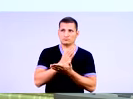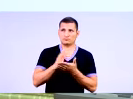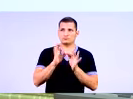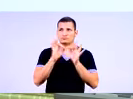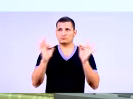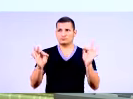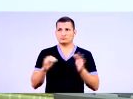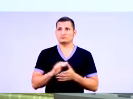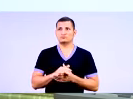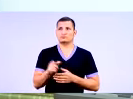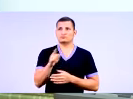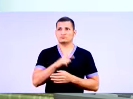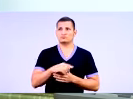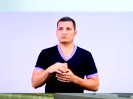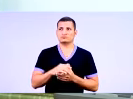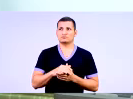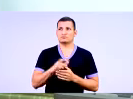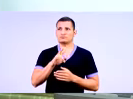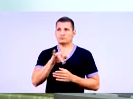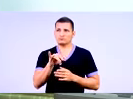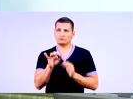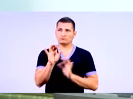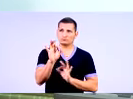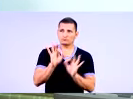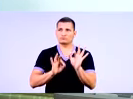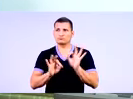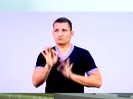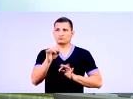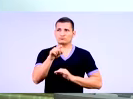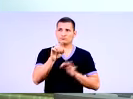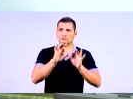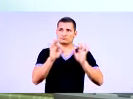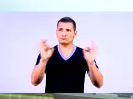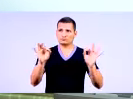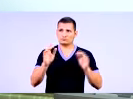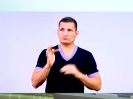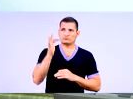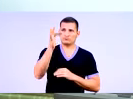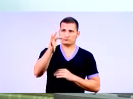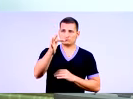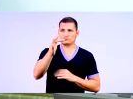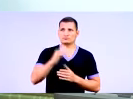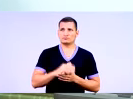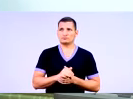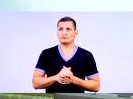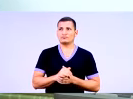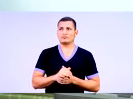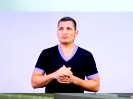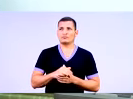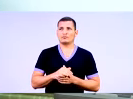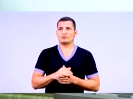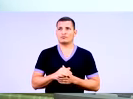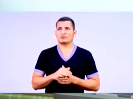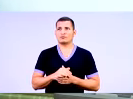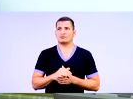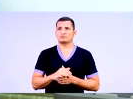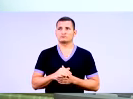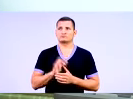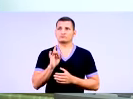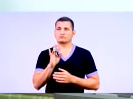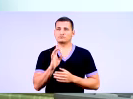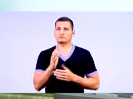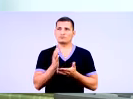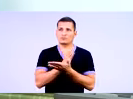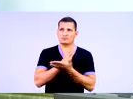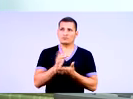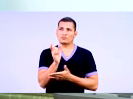frases e você vai montar essa frase no futuro. Ou seja, nós vamos te dar algumas